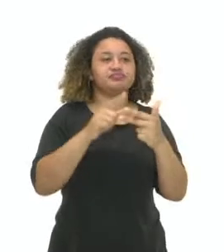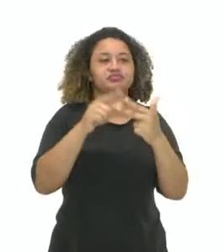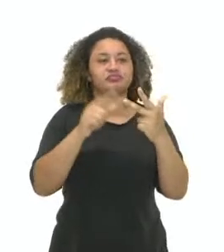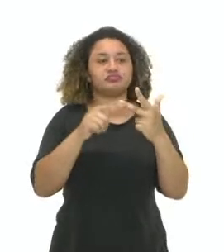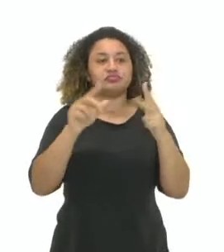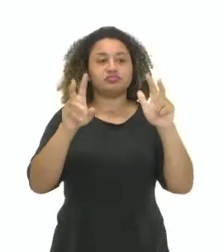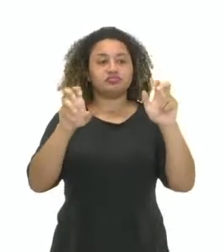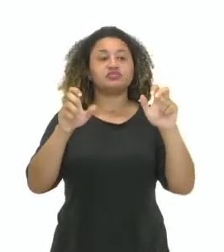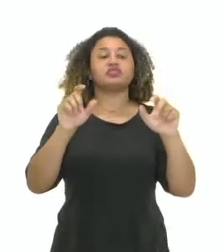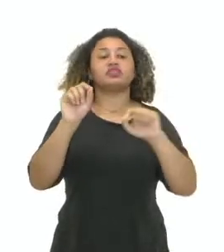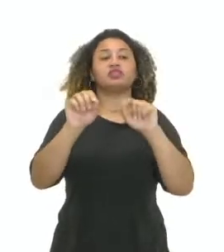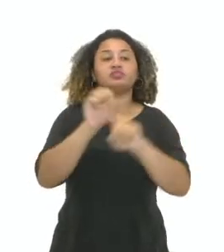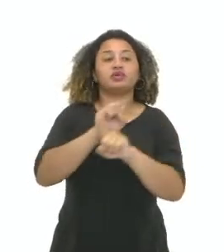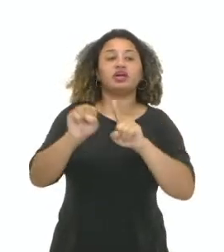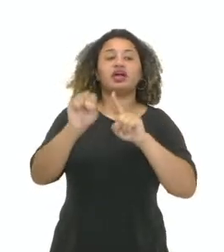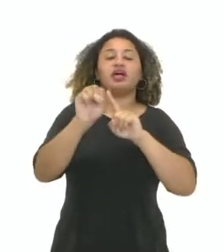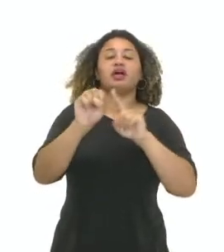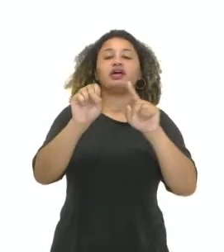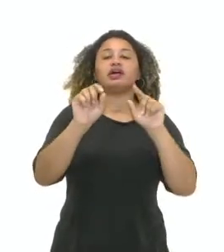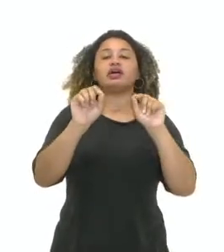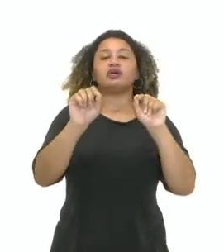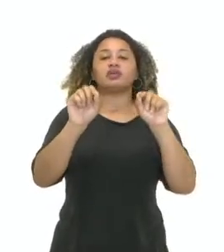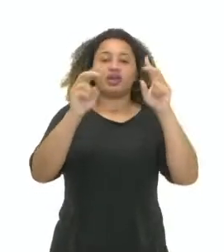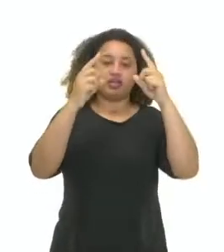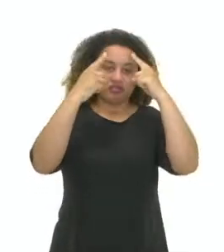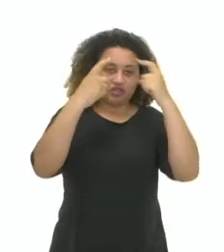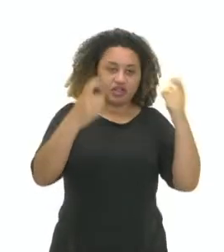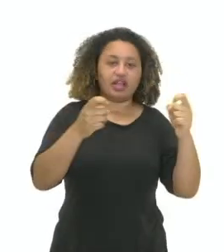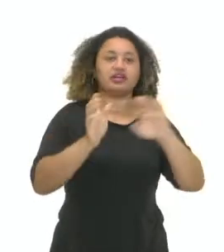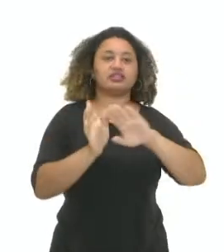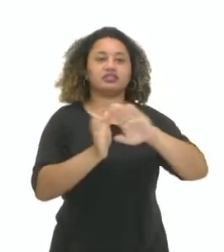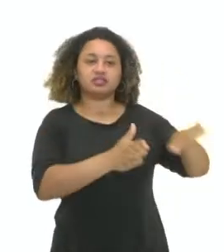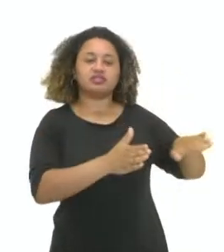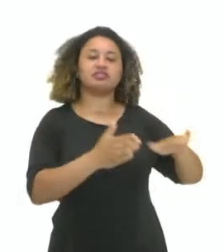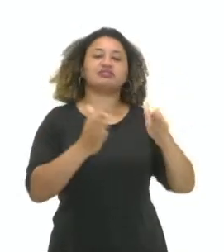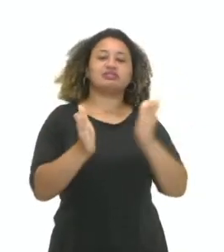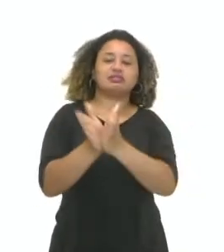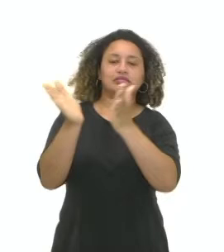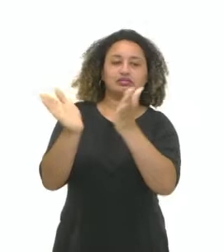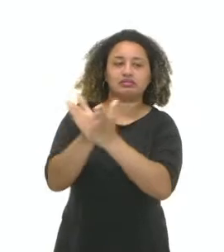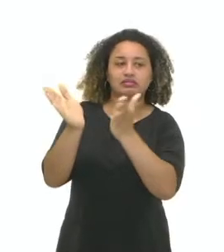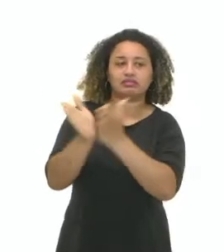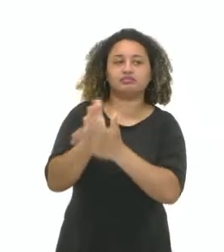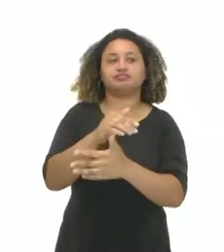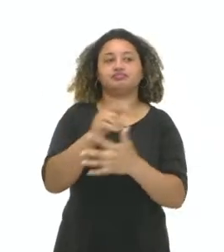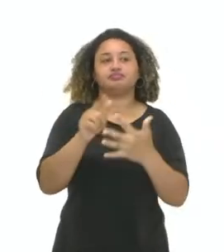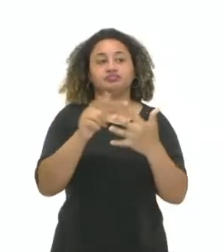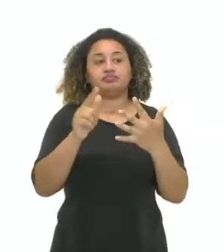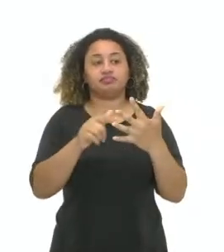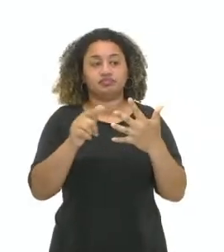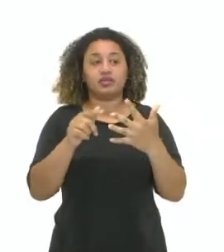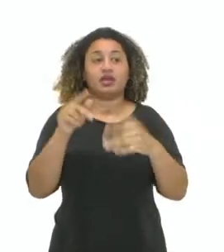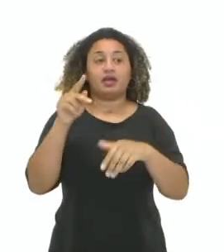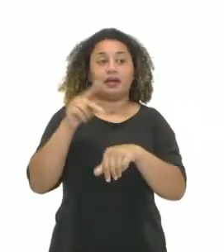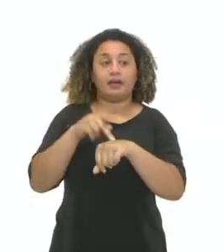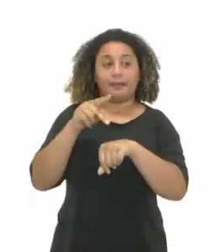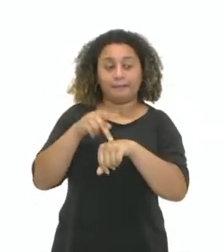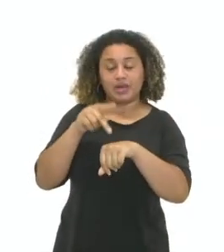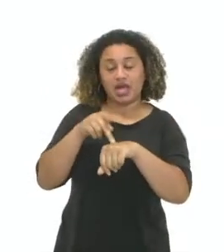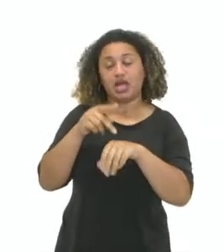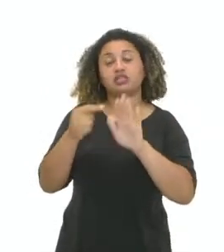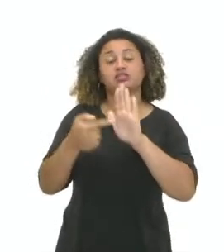cunho social como violência, exclusão, miséria, a pedra, mostrando a dureza da